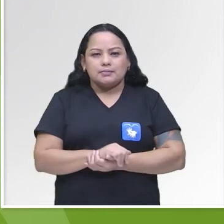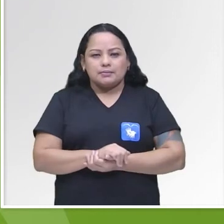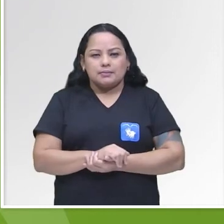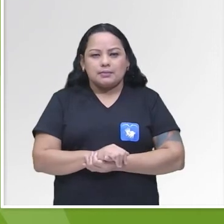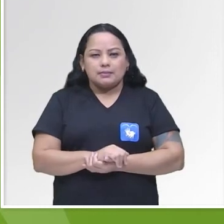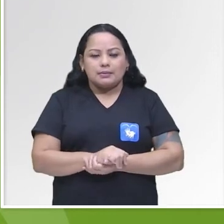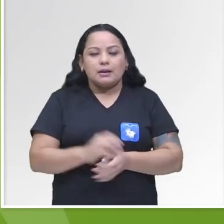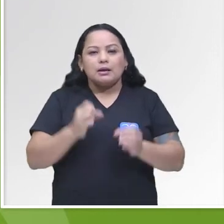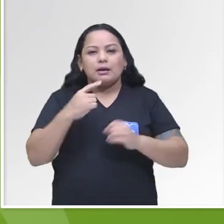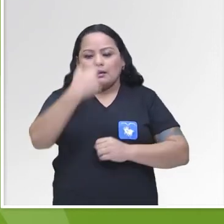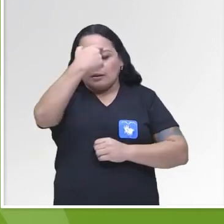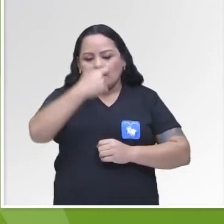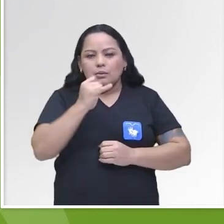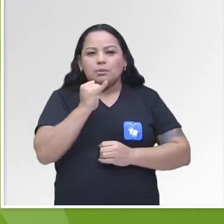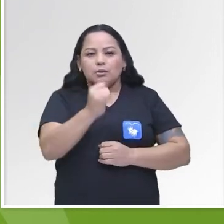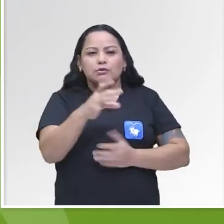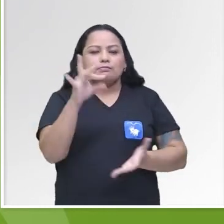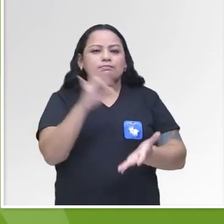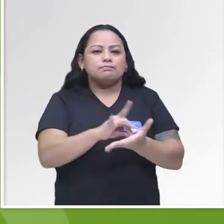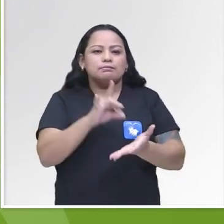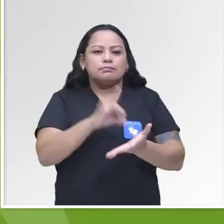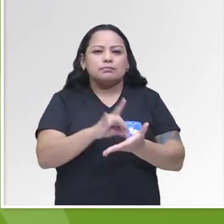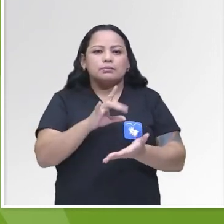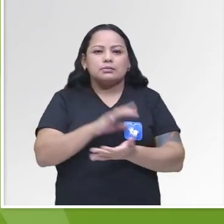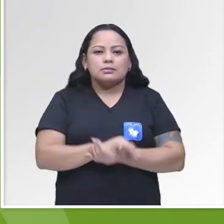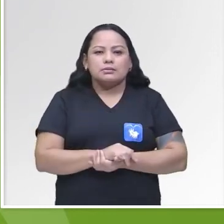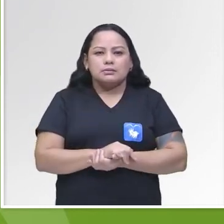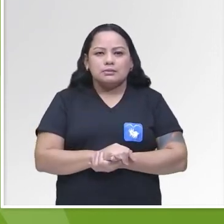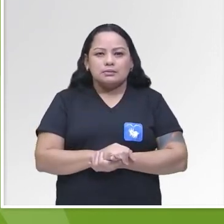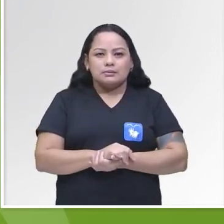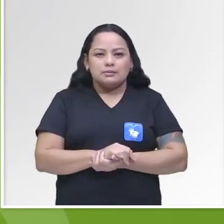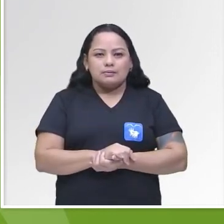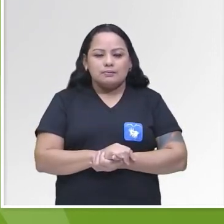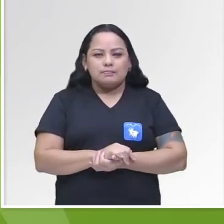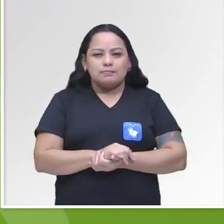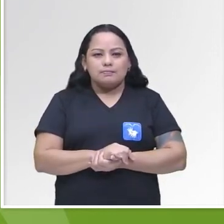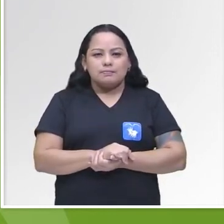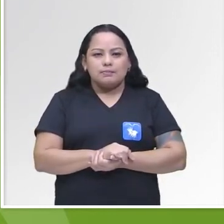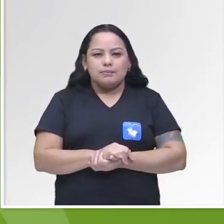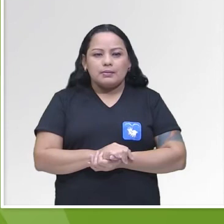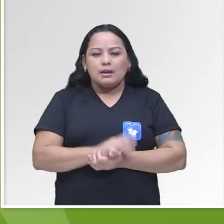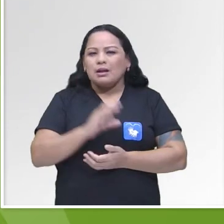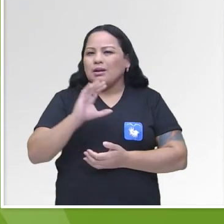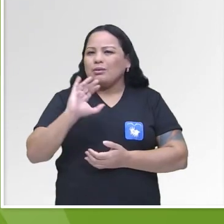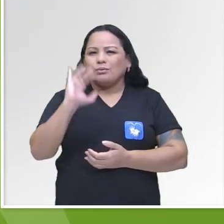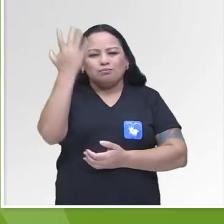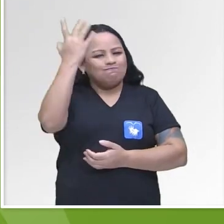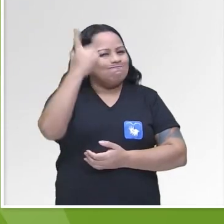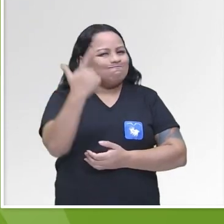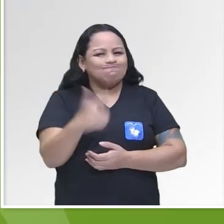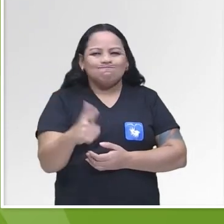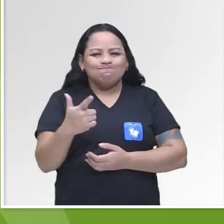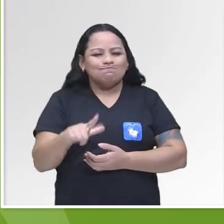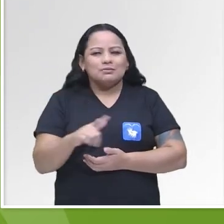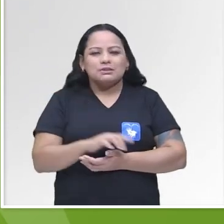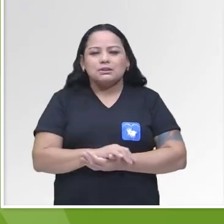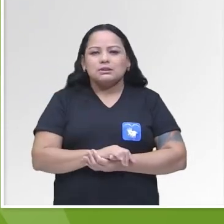posso afirmar que não ocorre